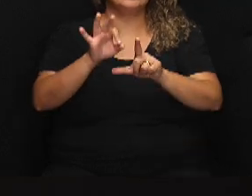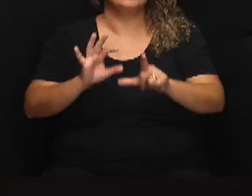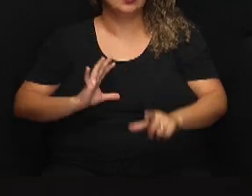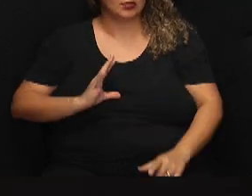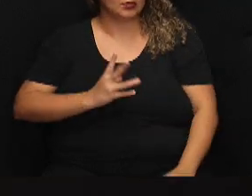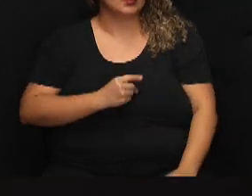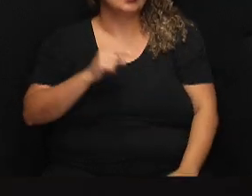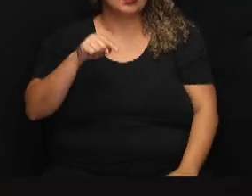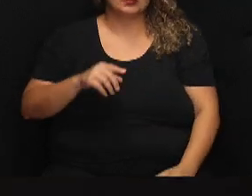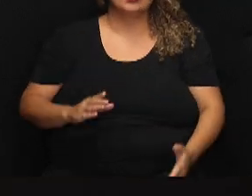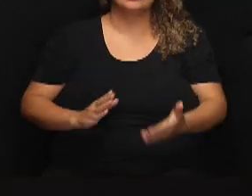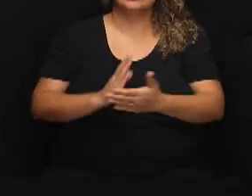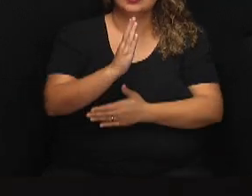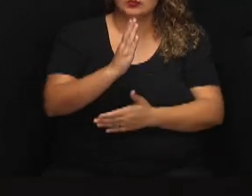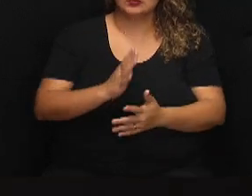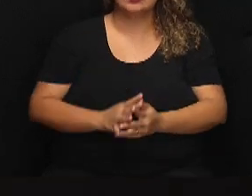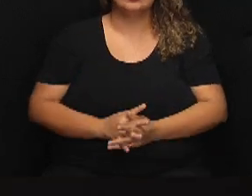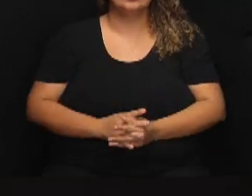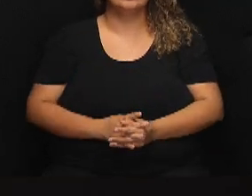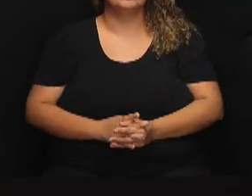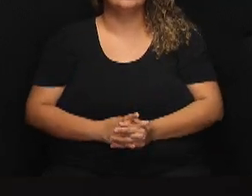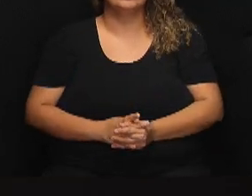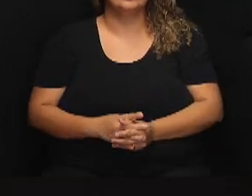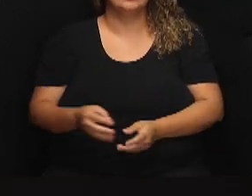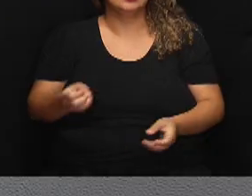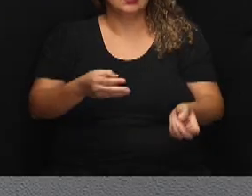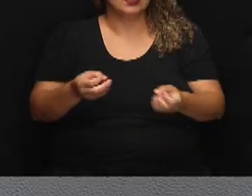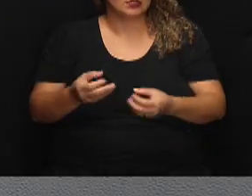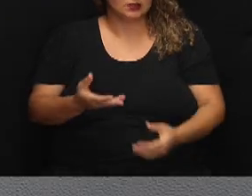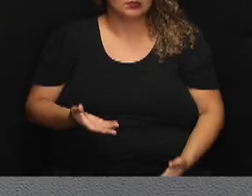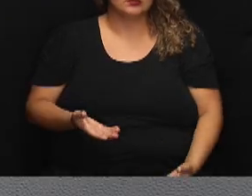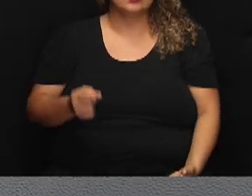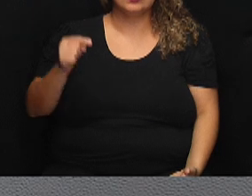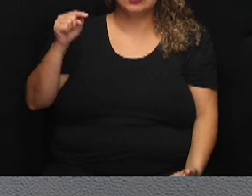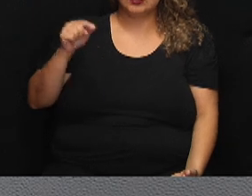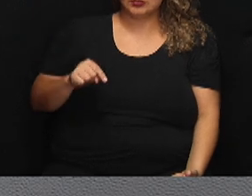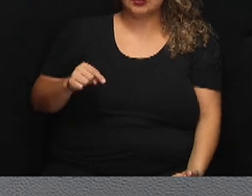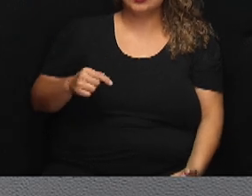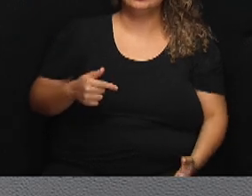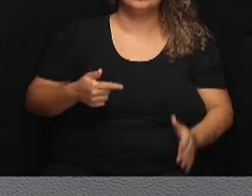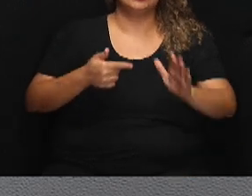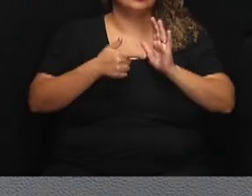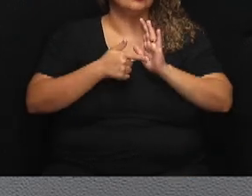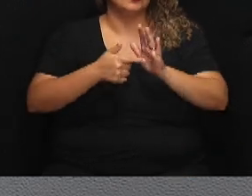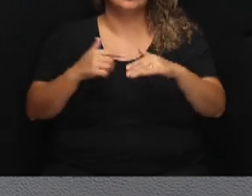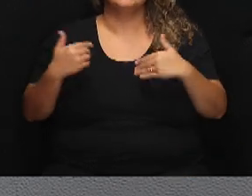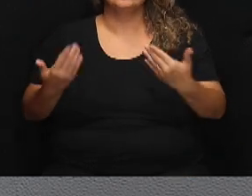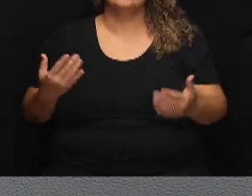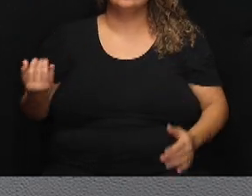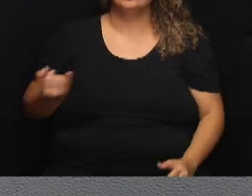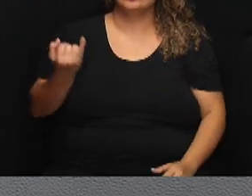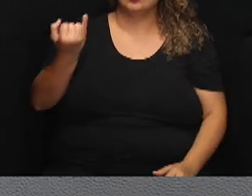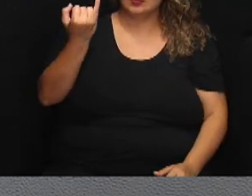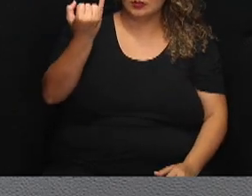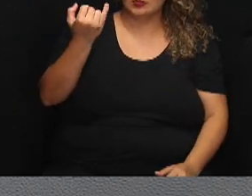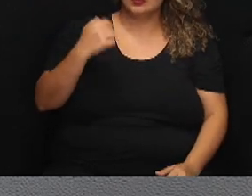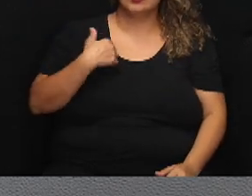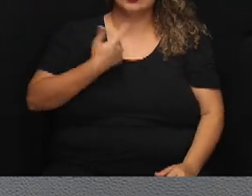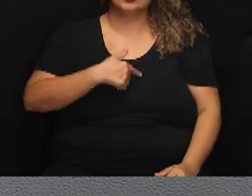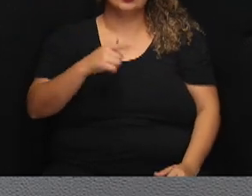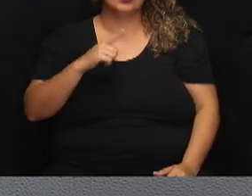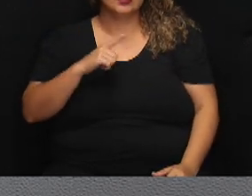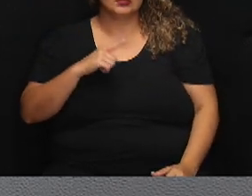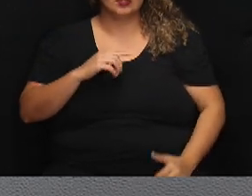isso foi aprovado recentemente, e isso demonstra qual é a importância da gente ter